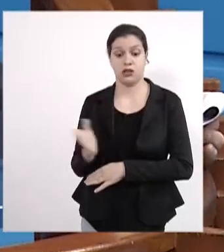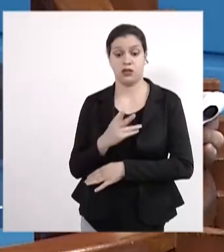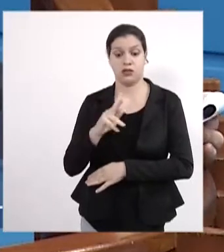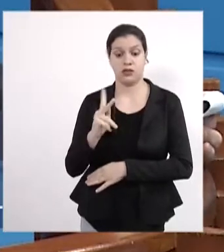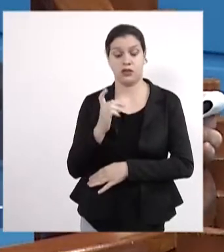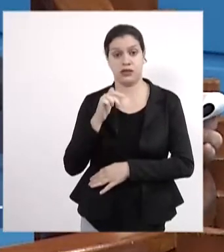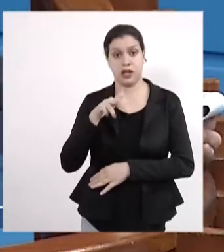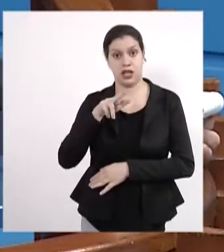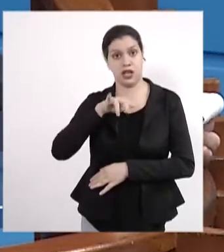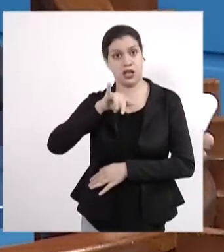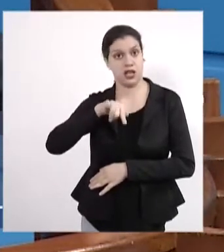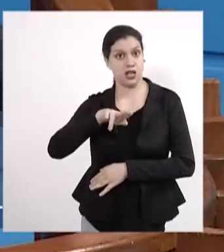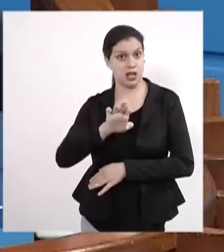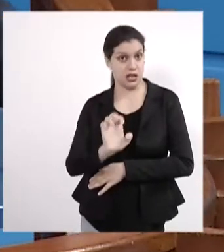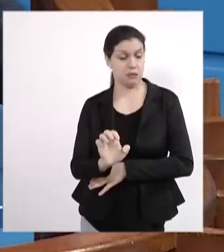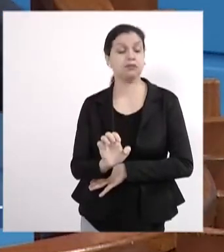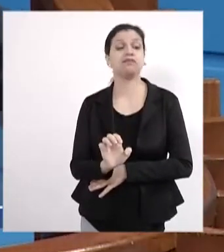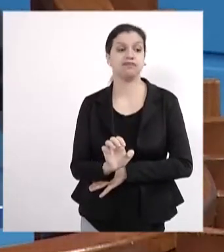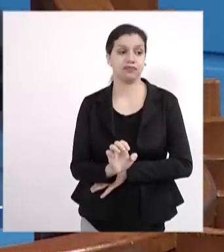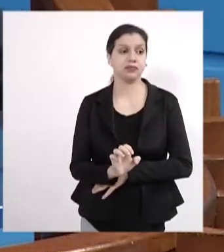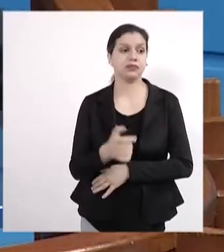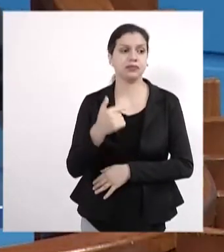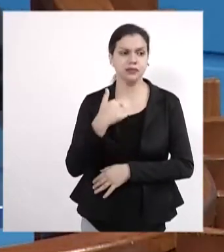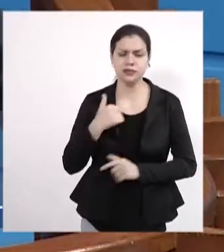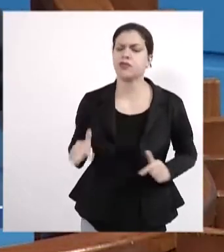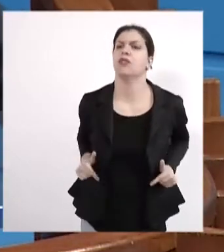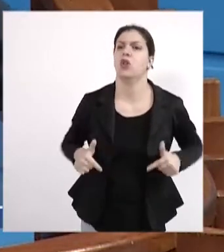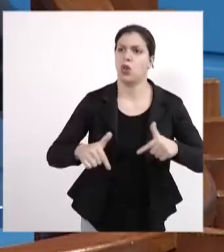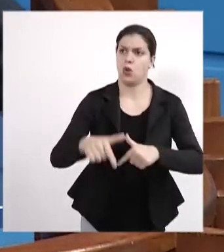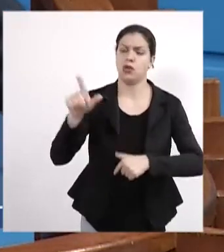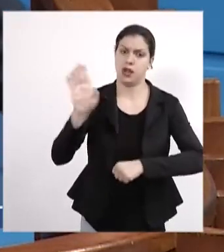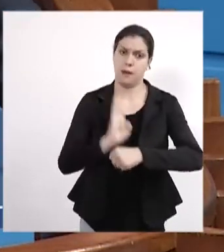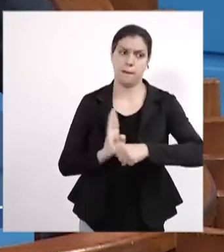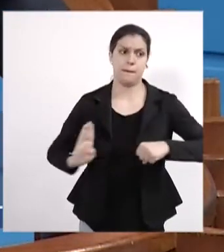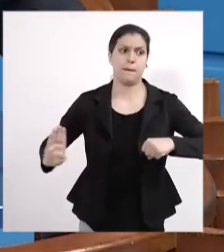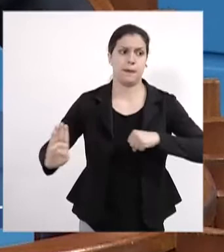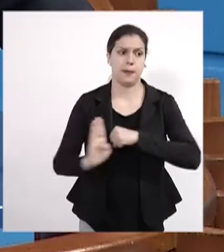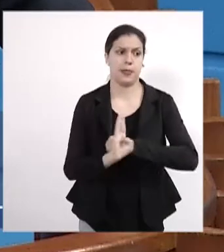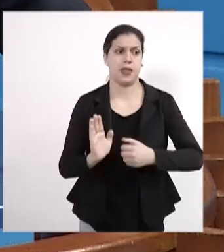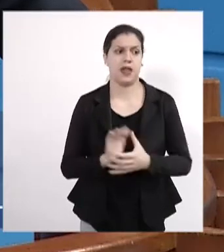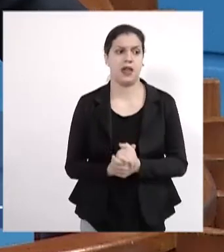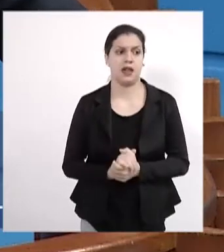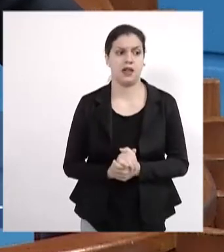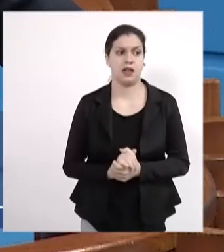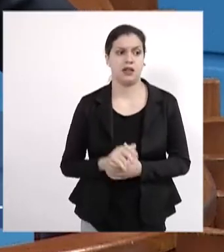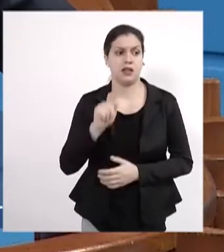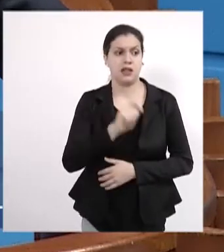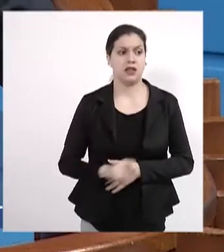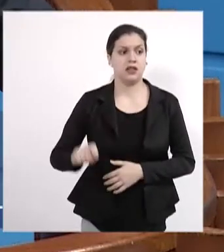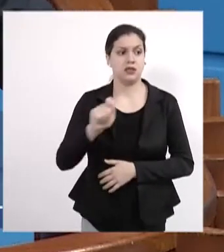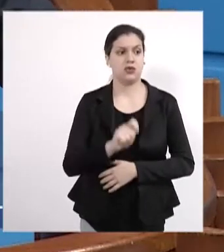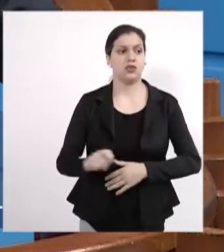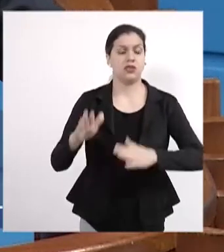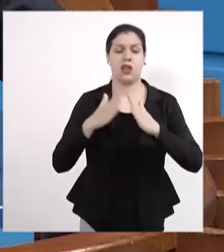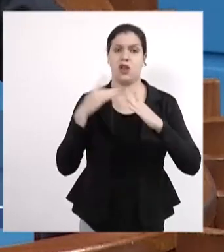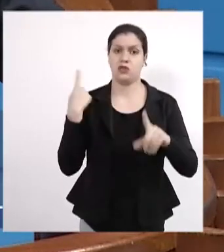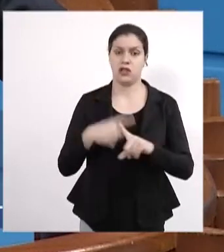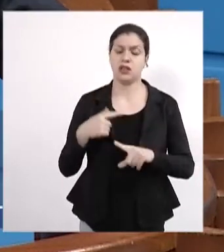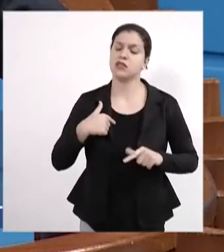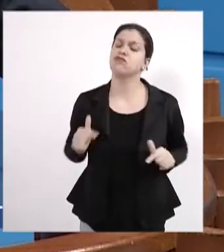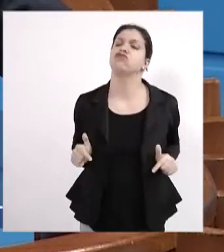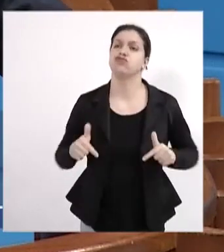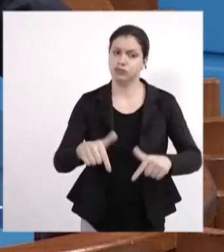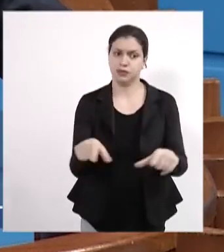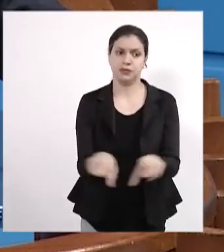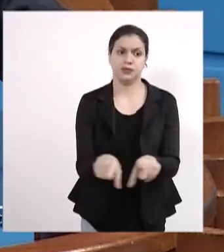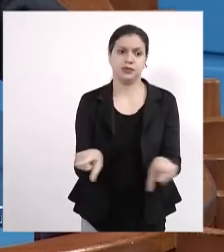nascer. Eu militava naquele bairro, como militante da pastoral social da igreja.